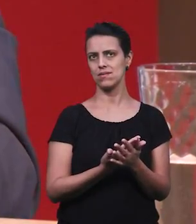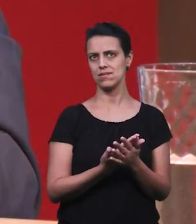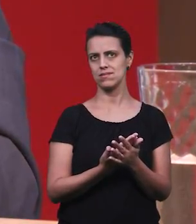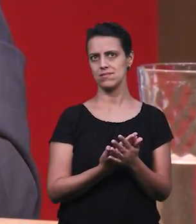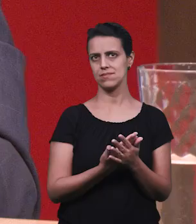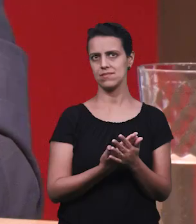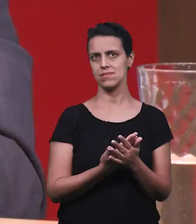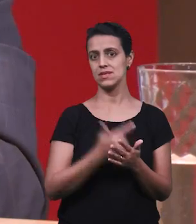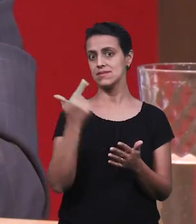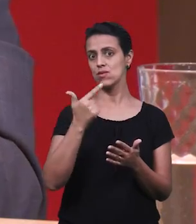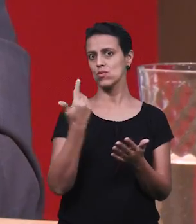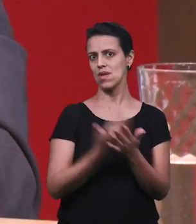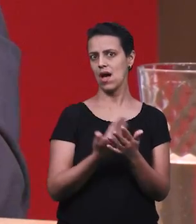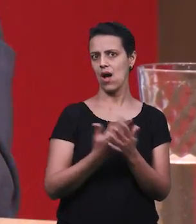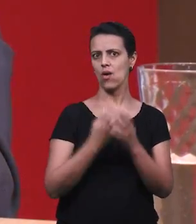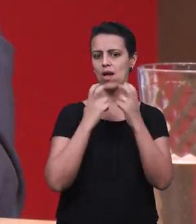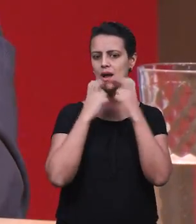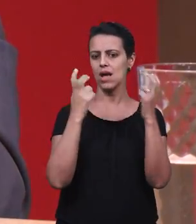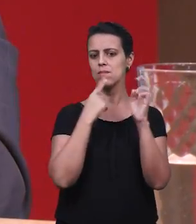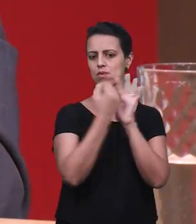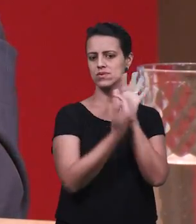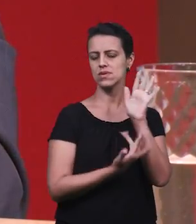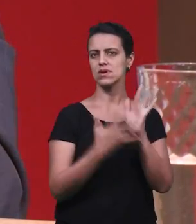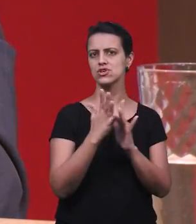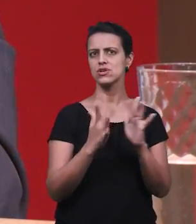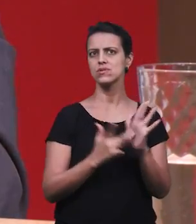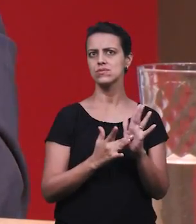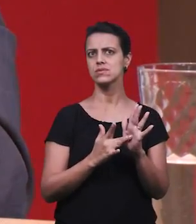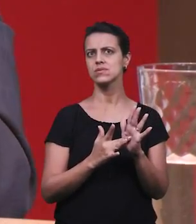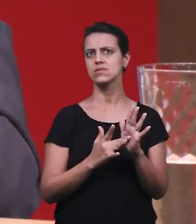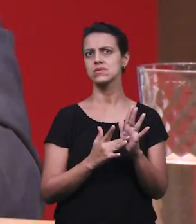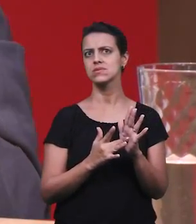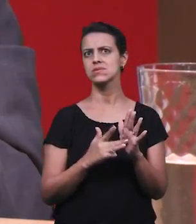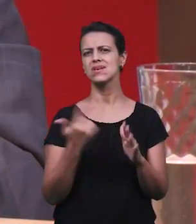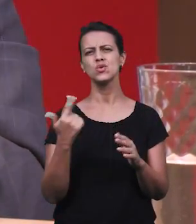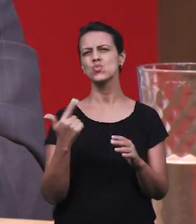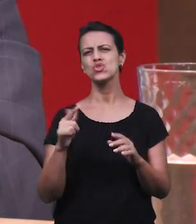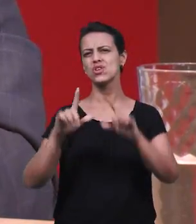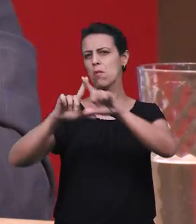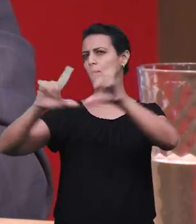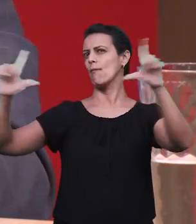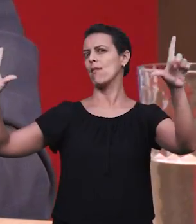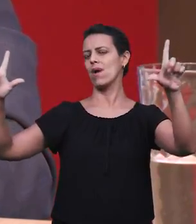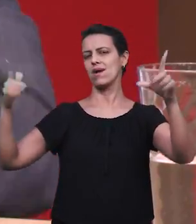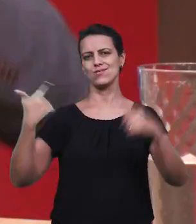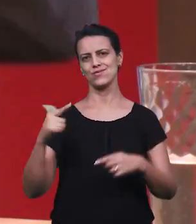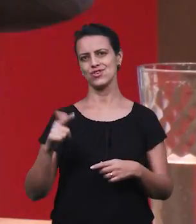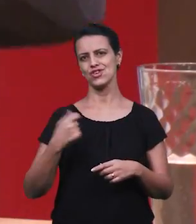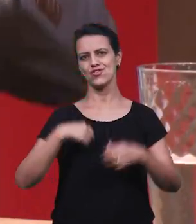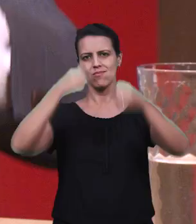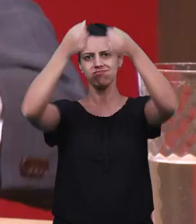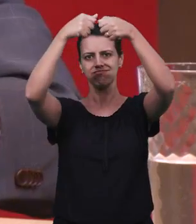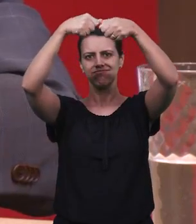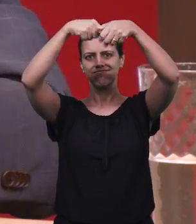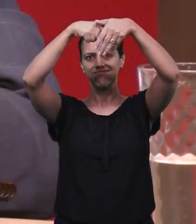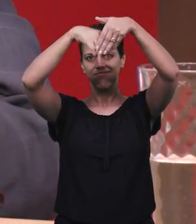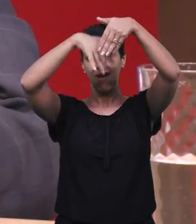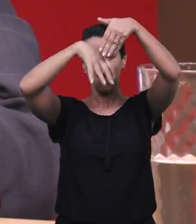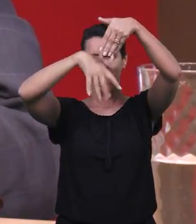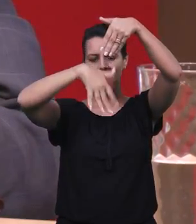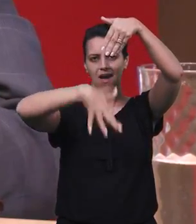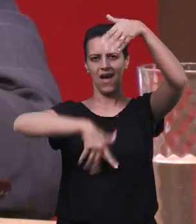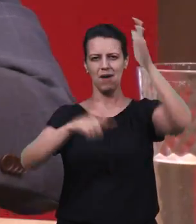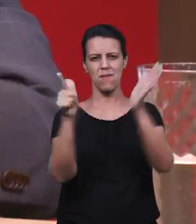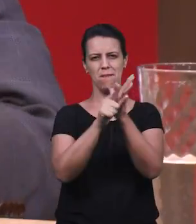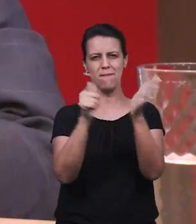palavra depois, a segunda aula, sobre clamor pelo sangue de Jesus. Nós não tínhamos aquelas projeções, tinha aqueles painéis que colocavam. As lonas,